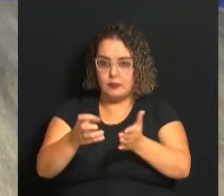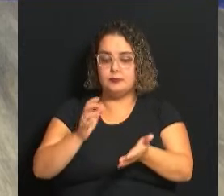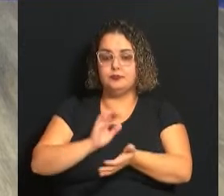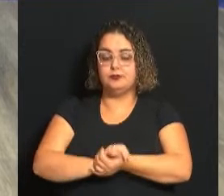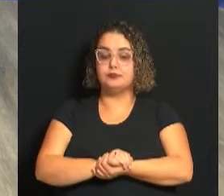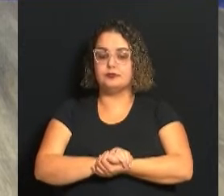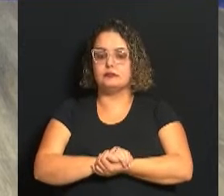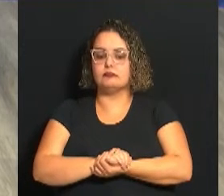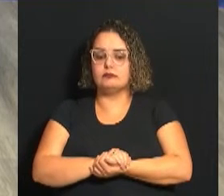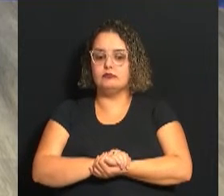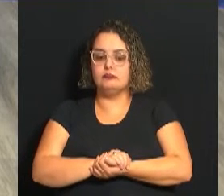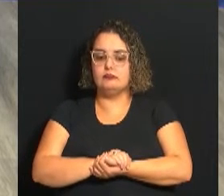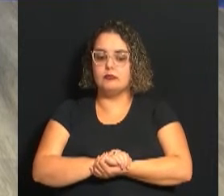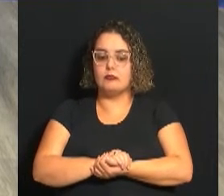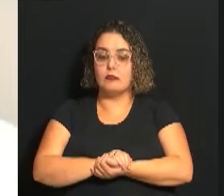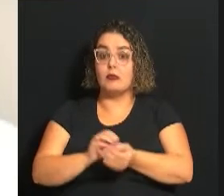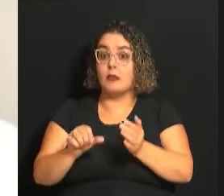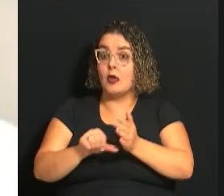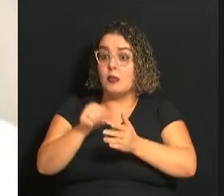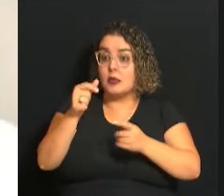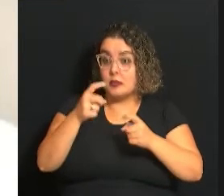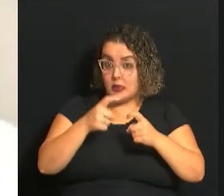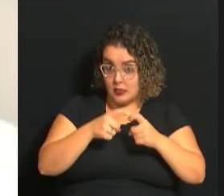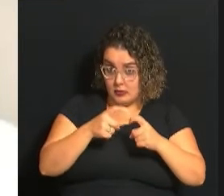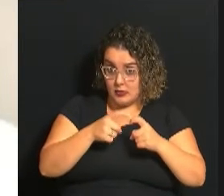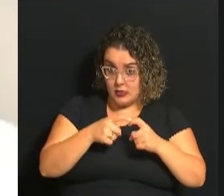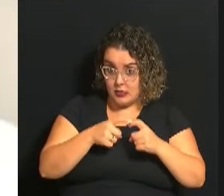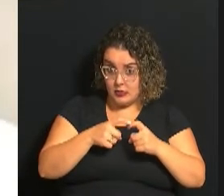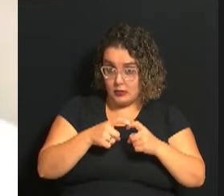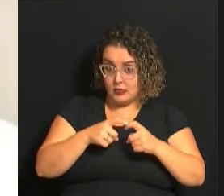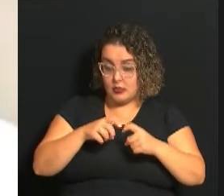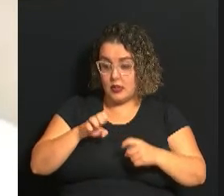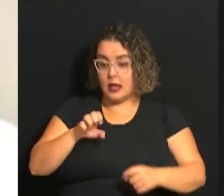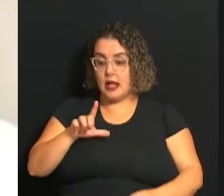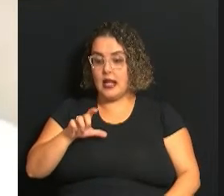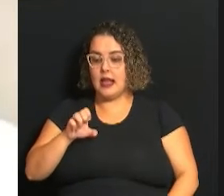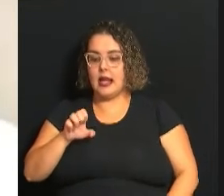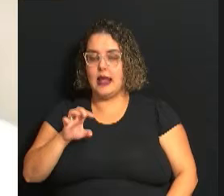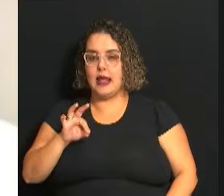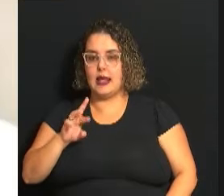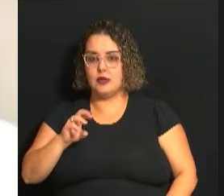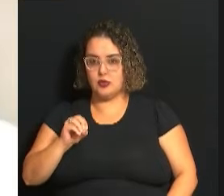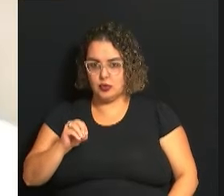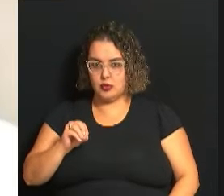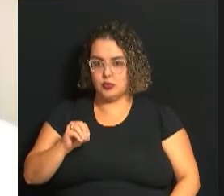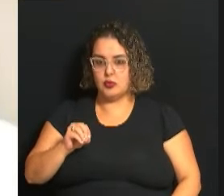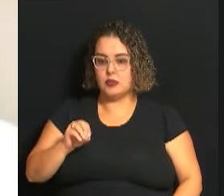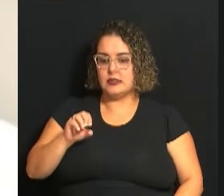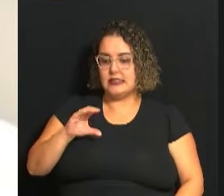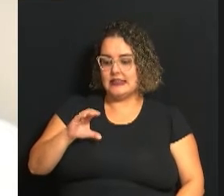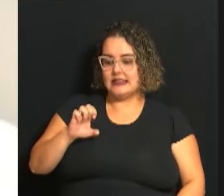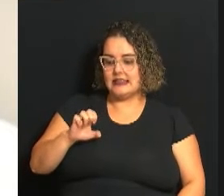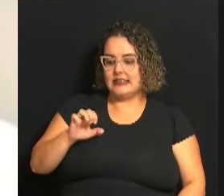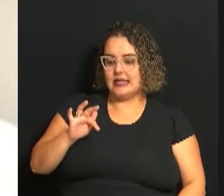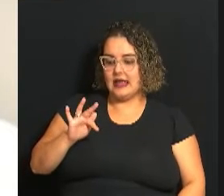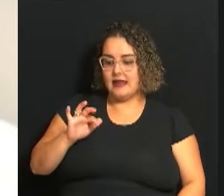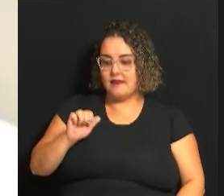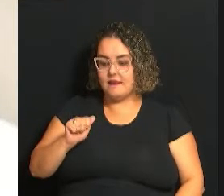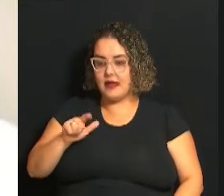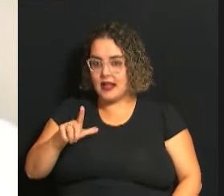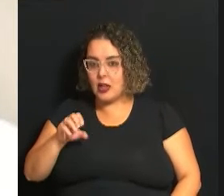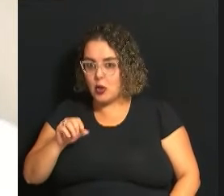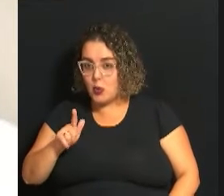Olha, o primeiro médico me pediu um eletroencefalograma e uma ressonância magnética com contraste.